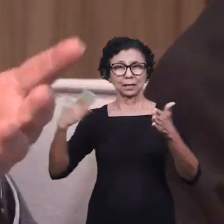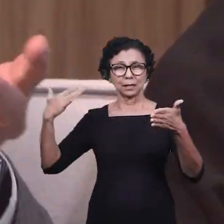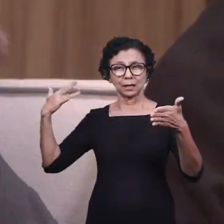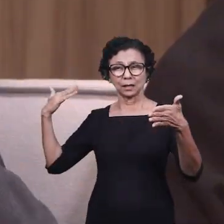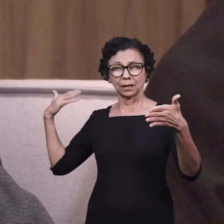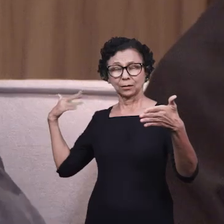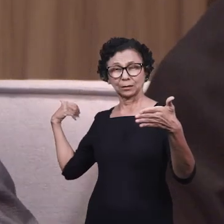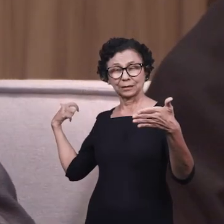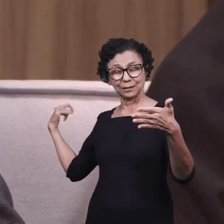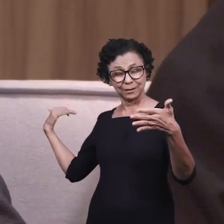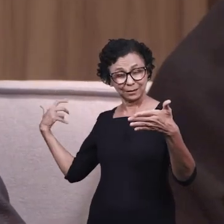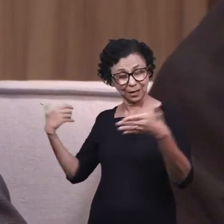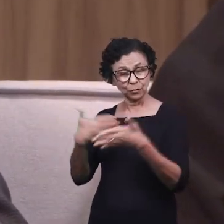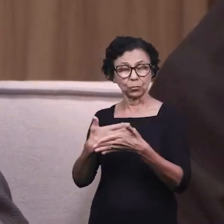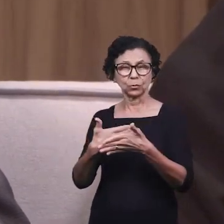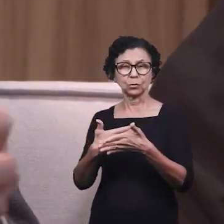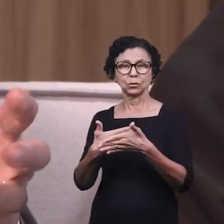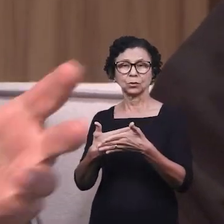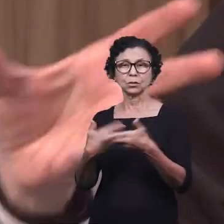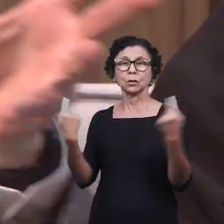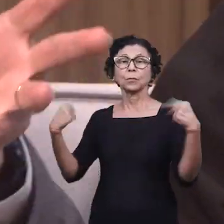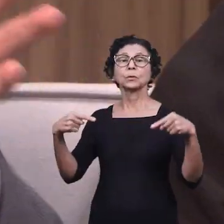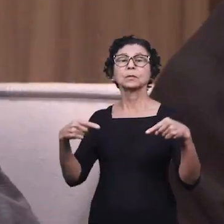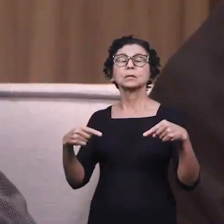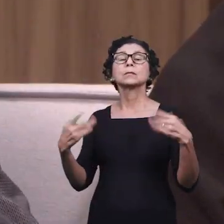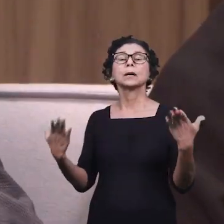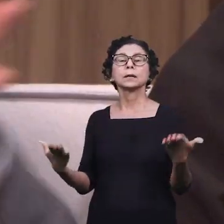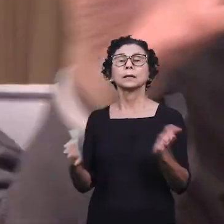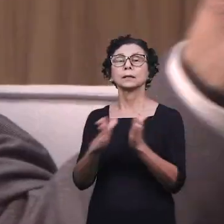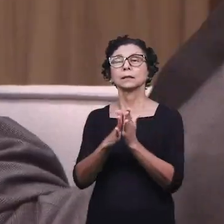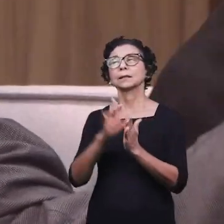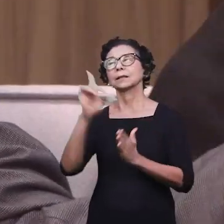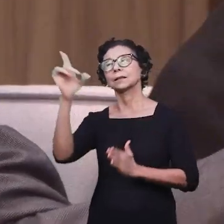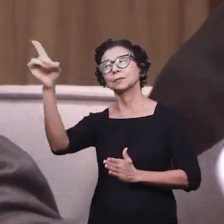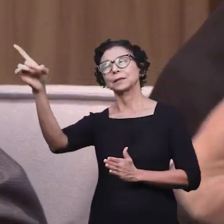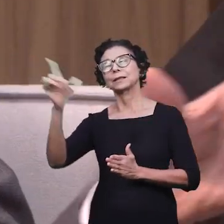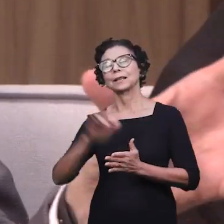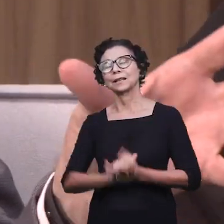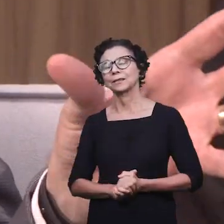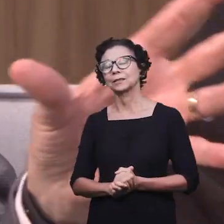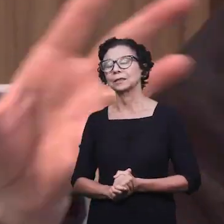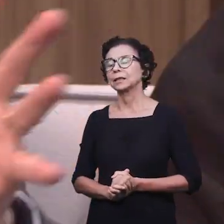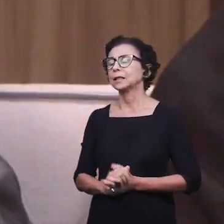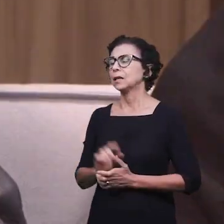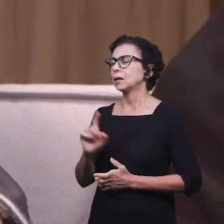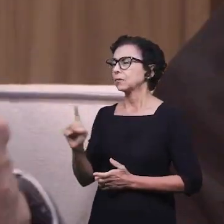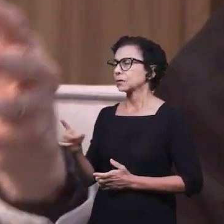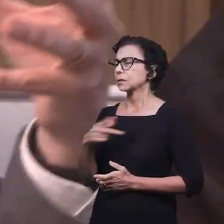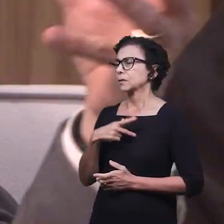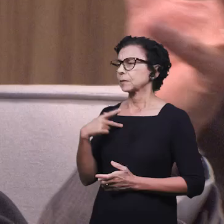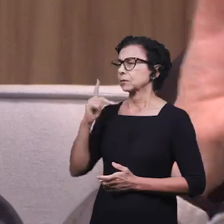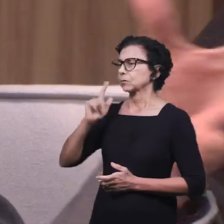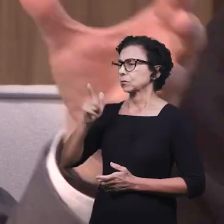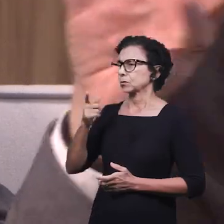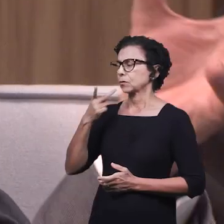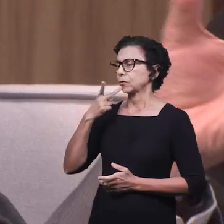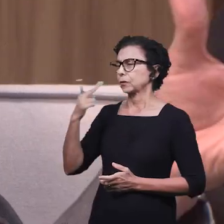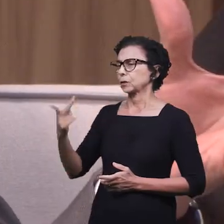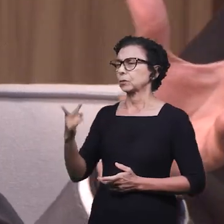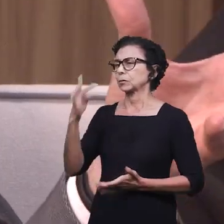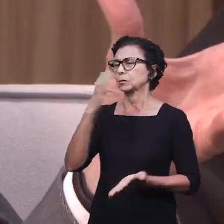tempos, é a palavra. É isso mesmo. O senhor citou, pastor, de filosofia, teologia e